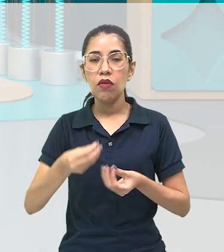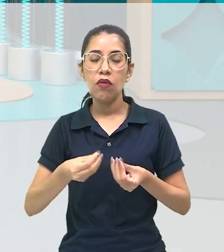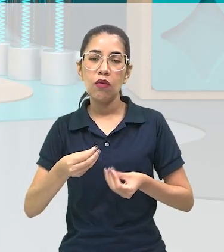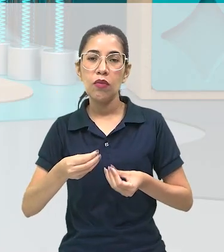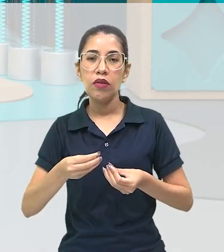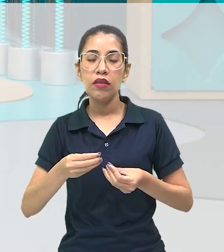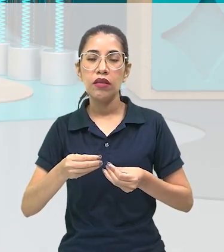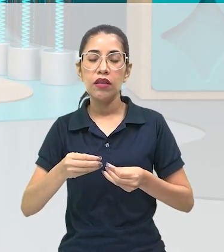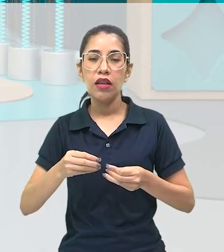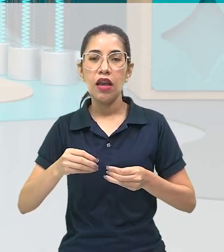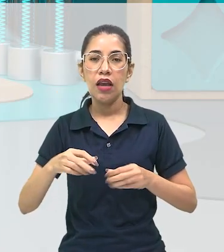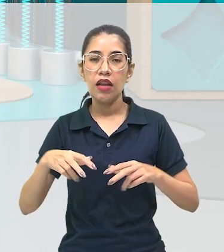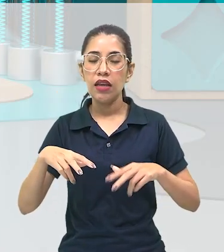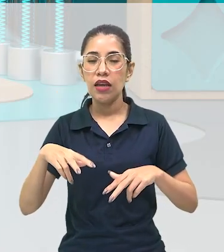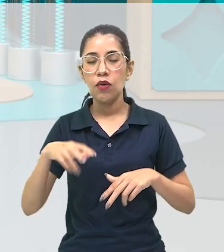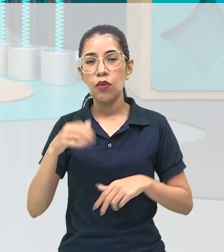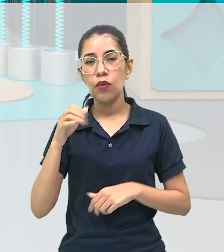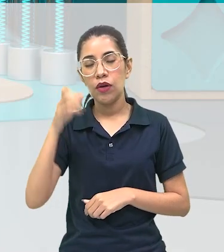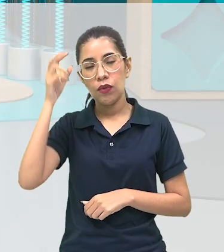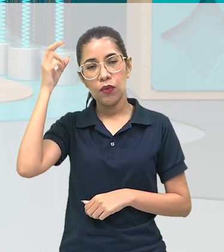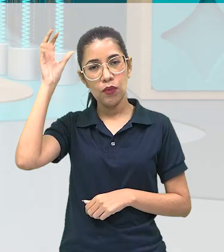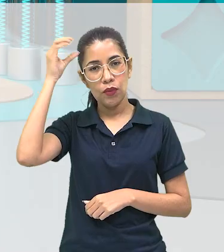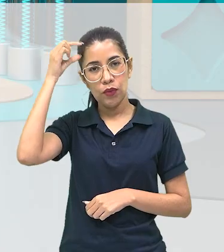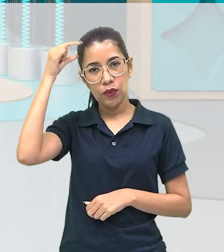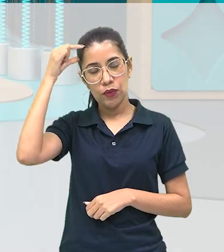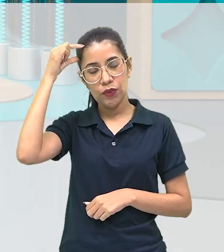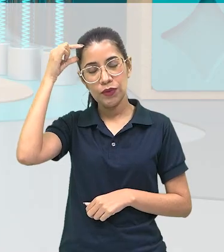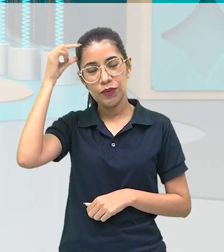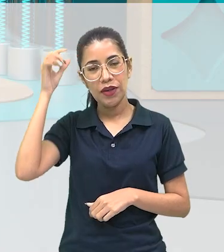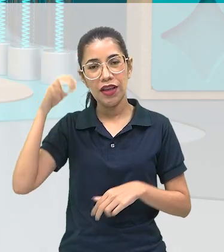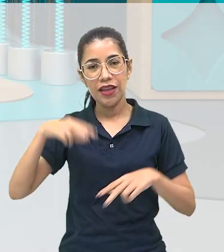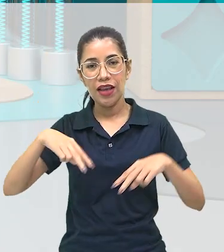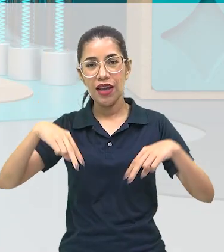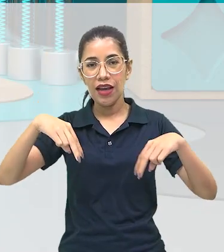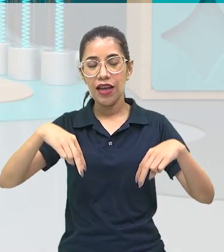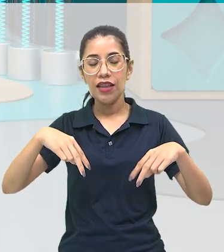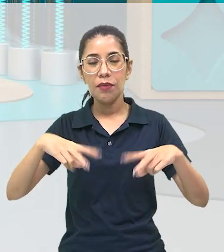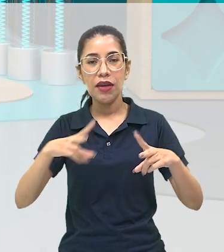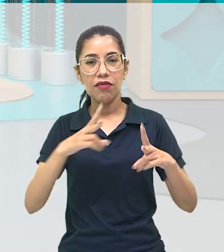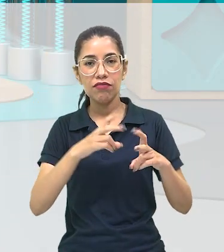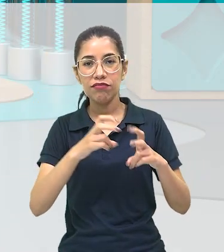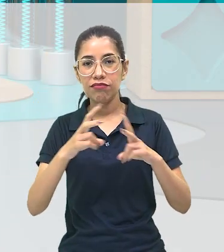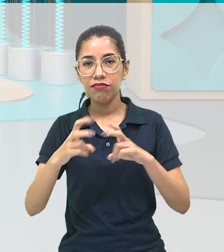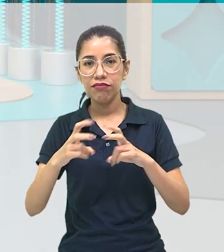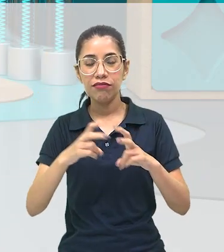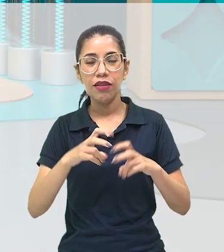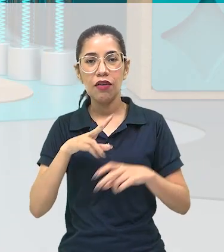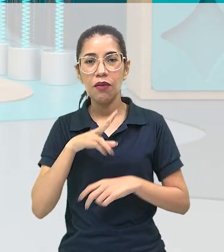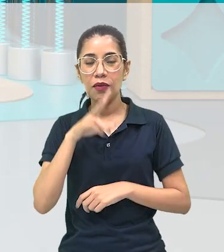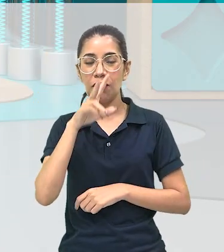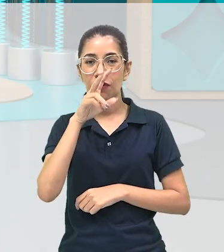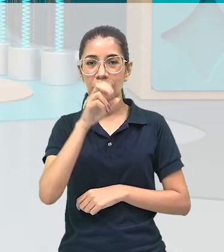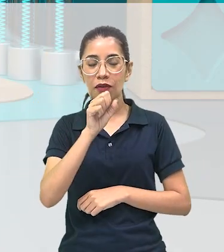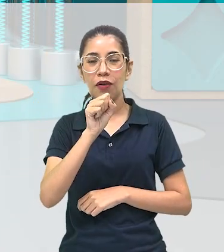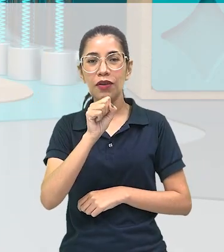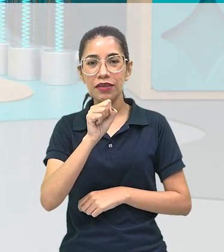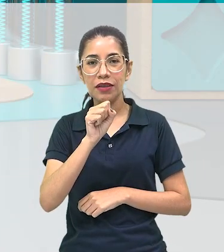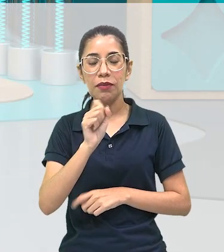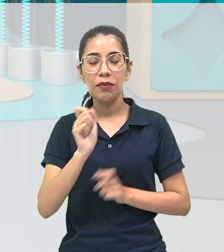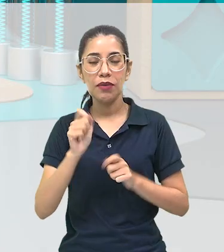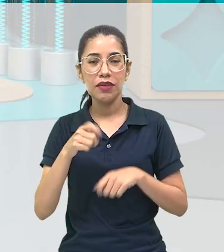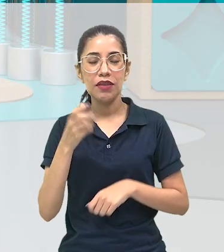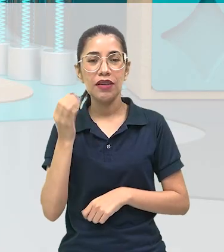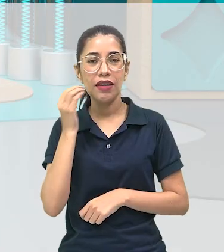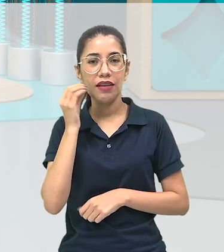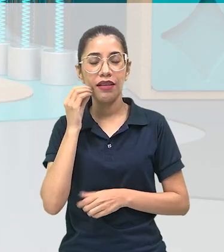entre quatro patas, né, e aí, no momento do embate, se levantavam e se atracavam com toda a força física para tentar